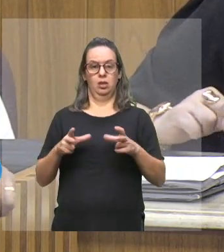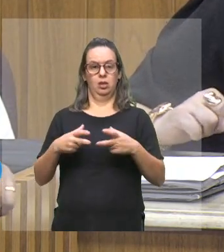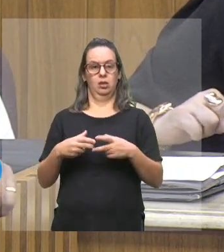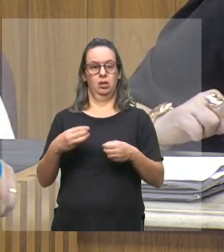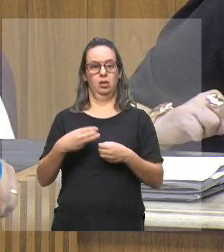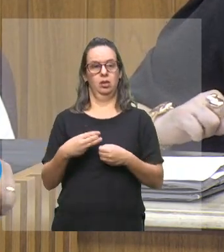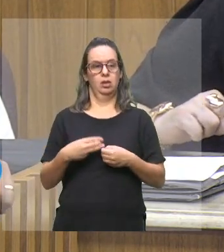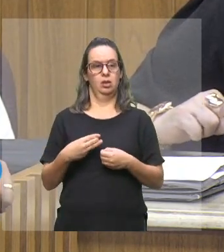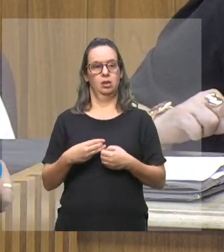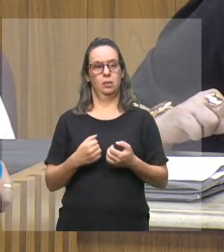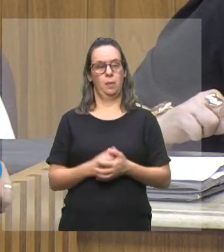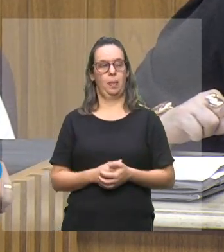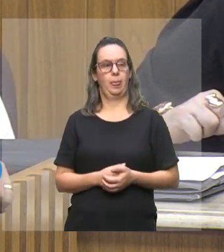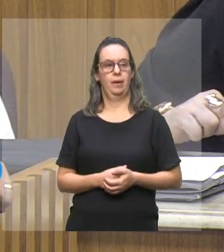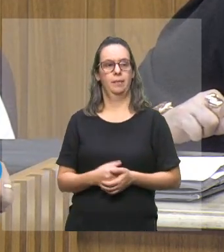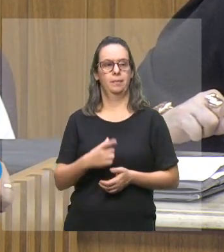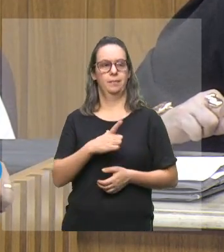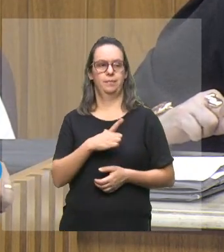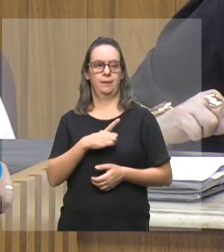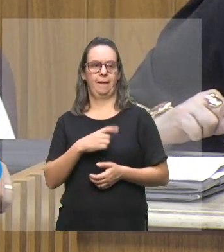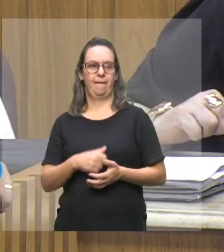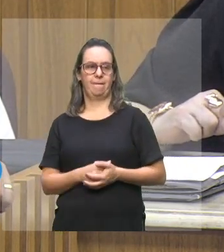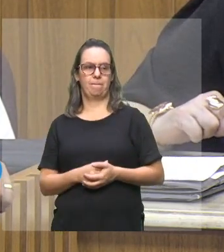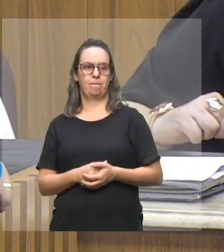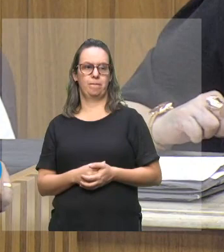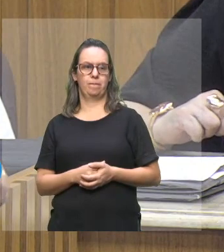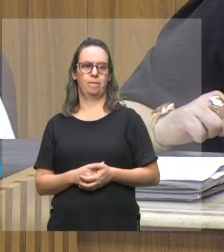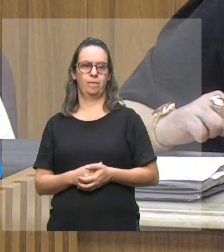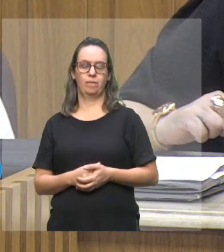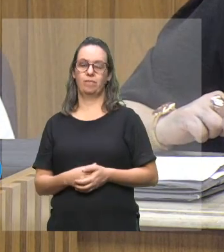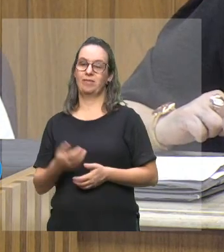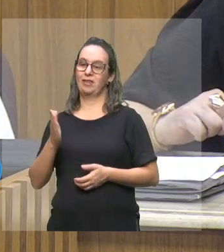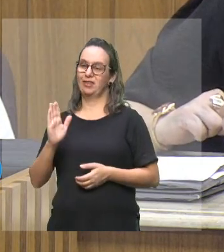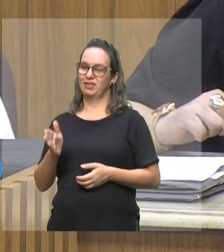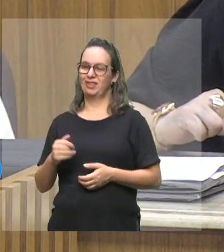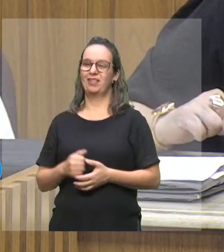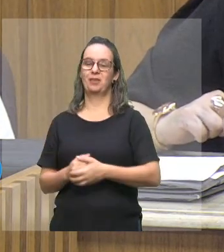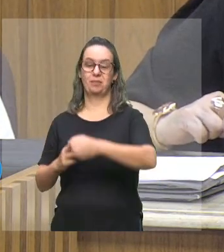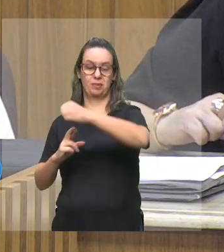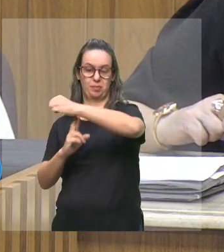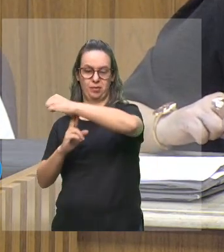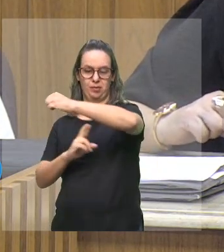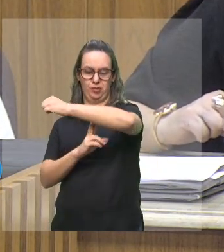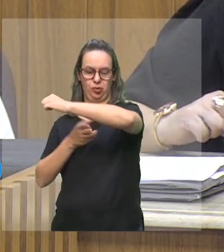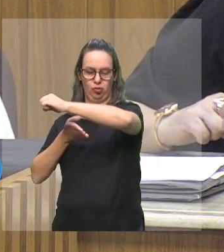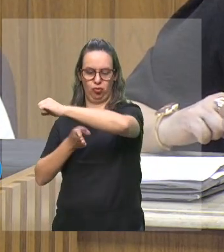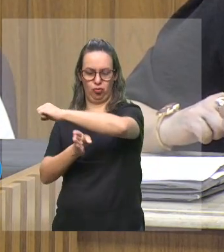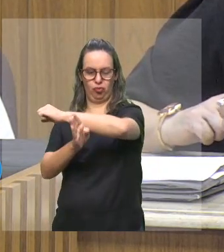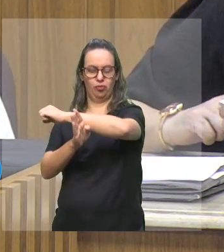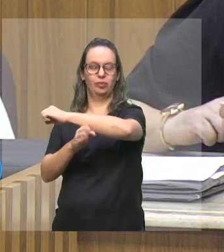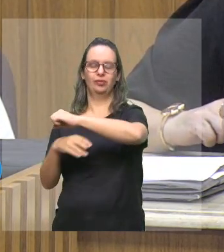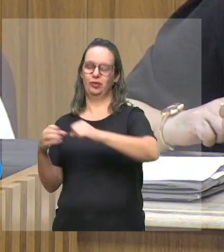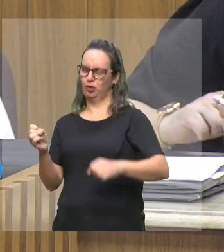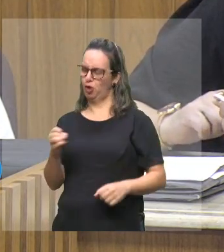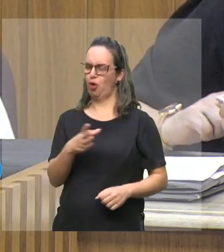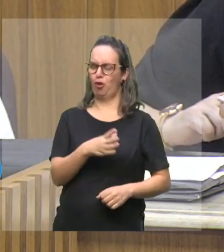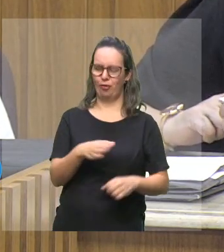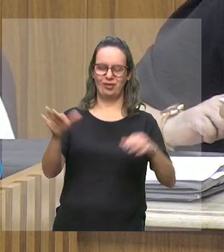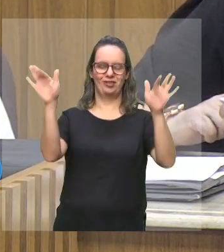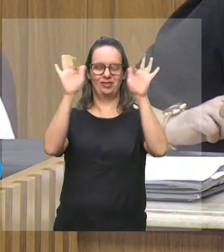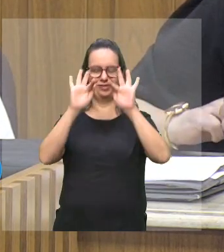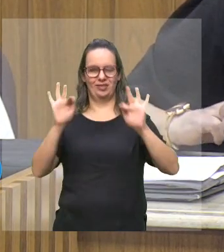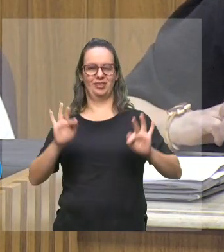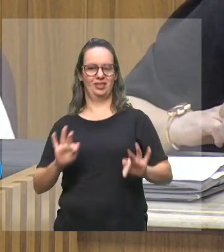um novo túnel agora, aqui na André Perini, e a gente fica muito feliz que as coisas estão dando